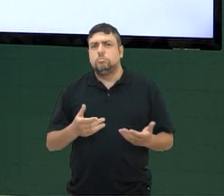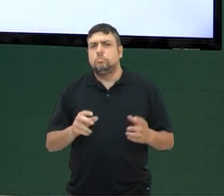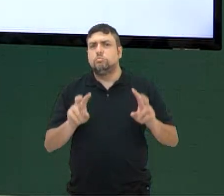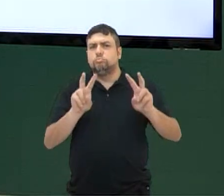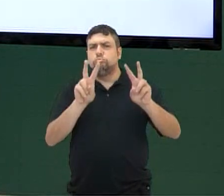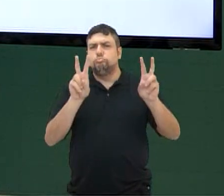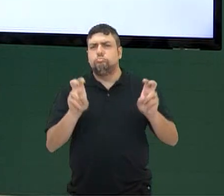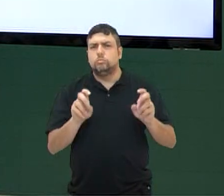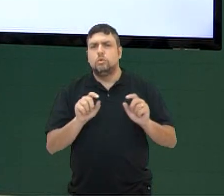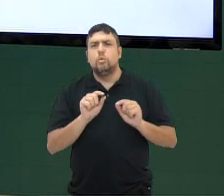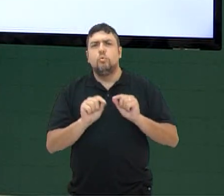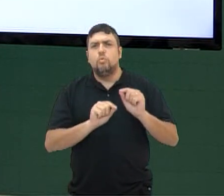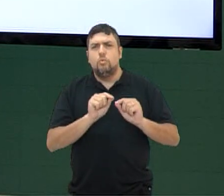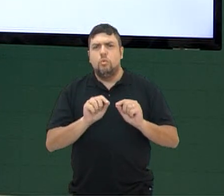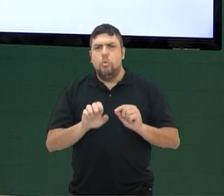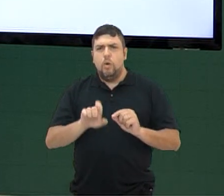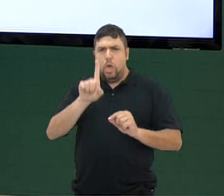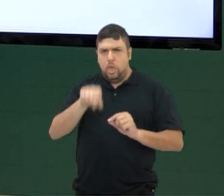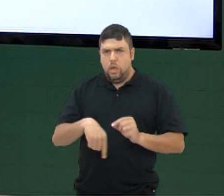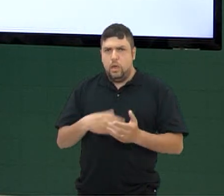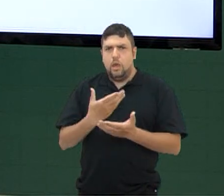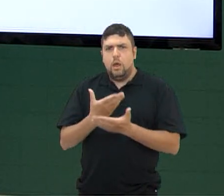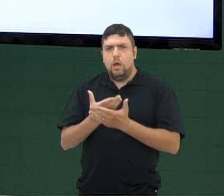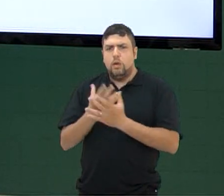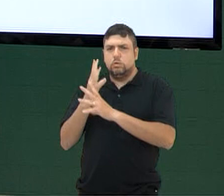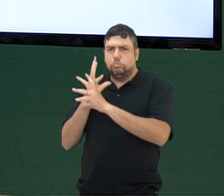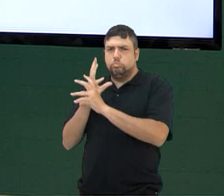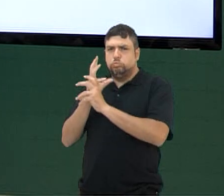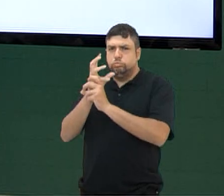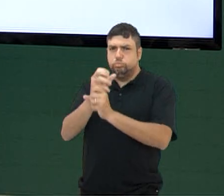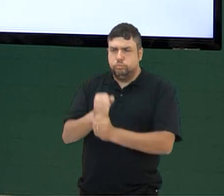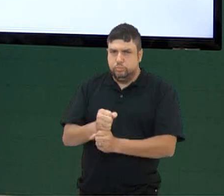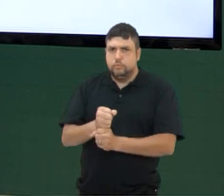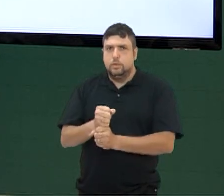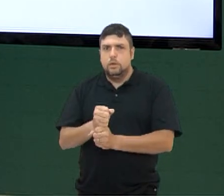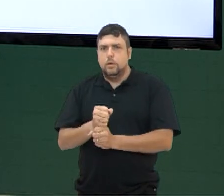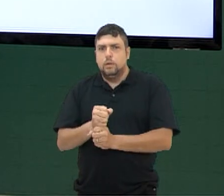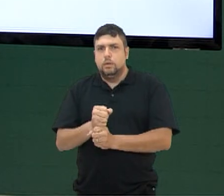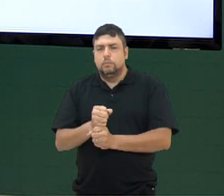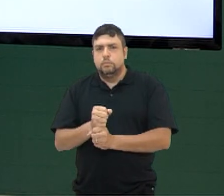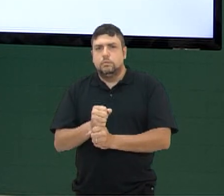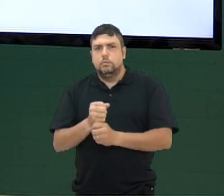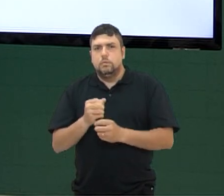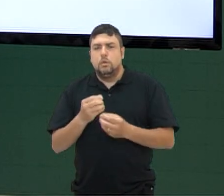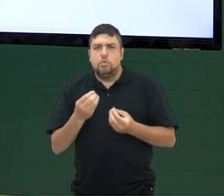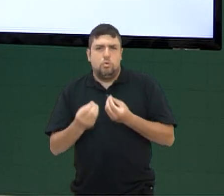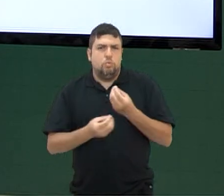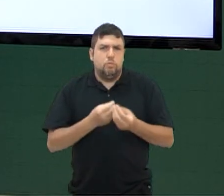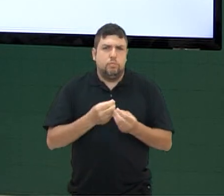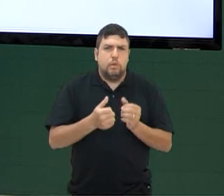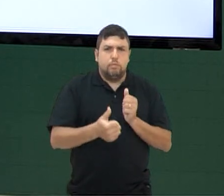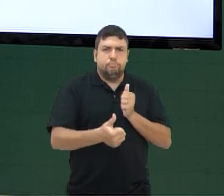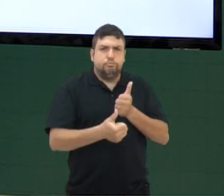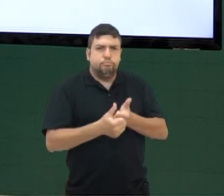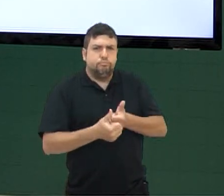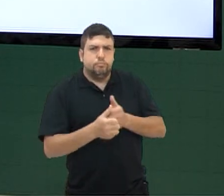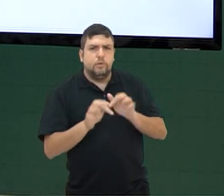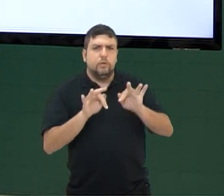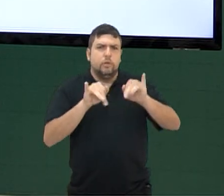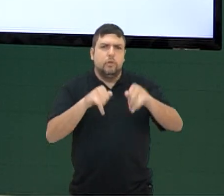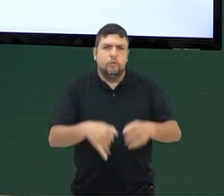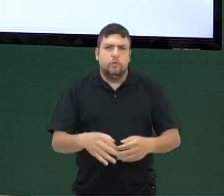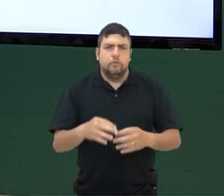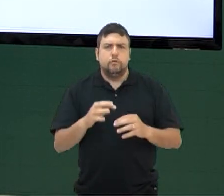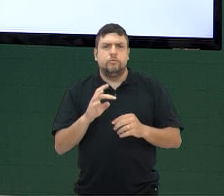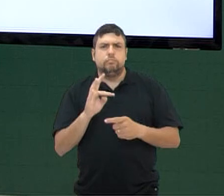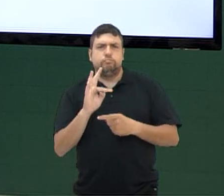uma aula de retomada, tá? Agora as próximas aulas serão aulas de retomada de conteúdo, aí marcando o final do trimestre, início do outro trimestre.